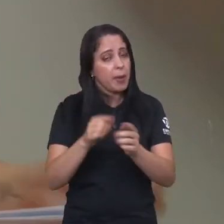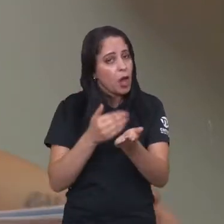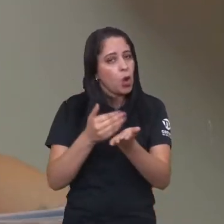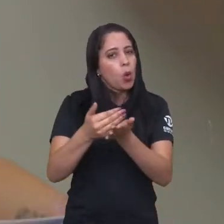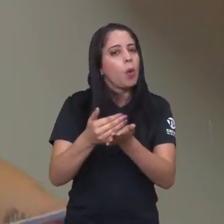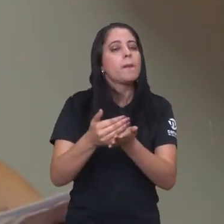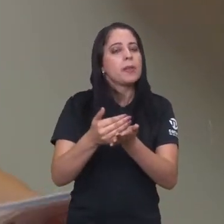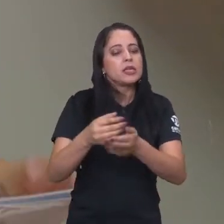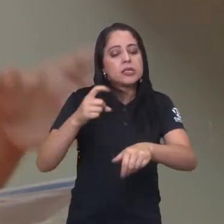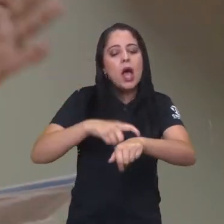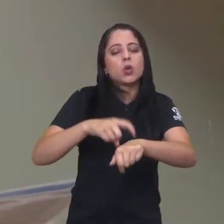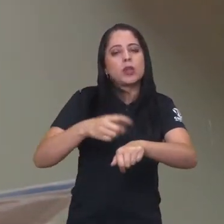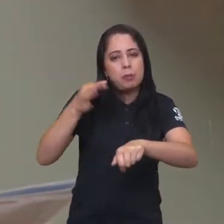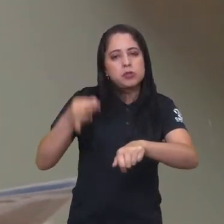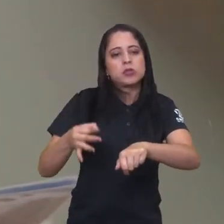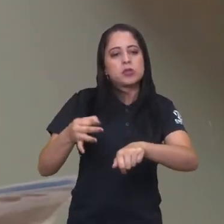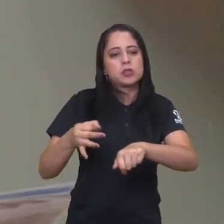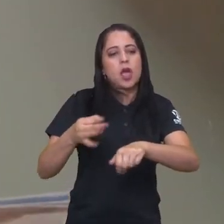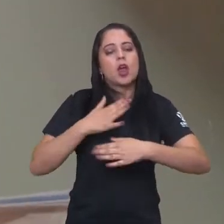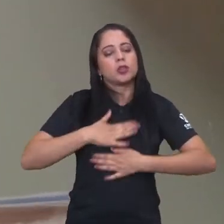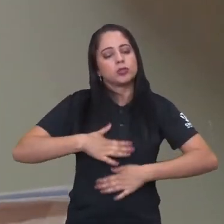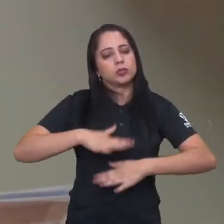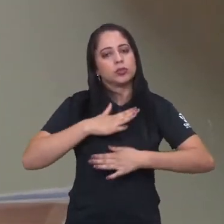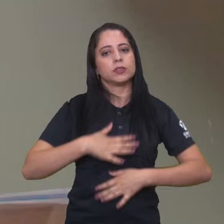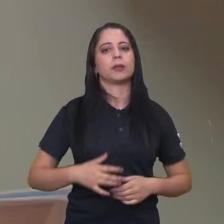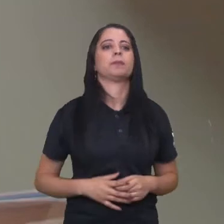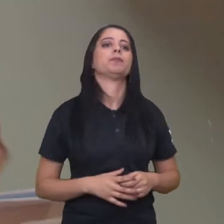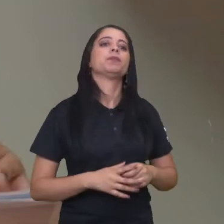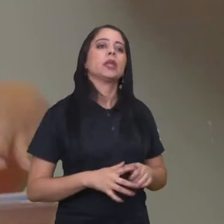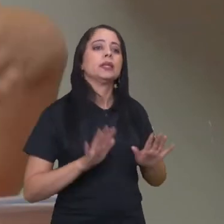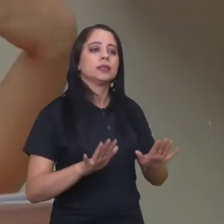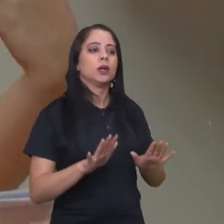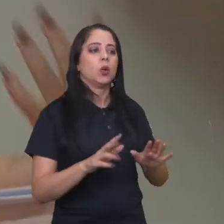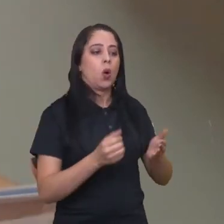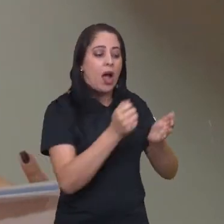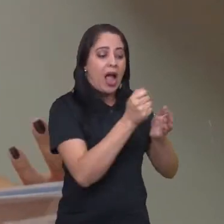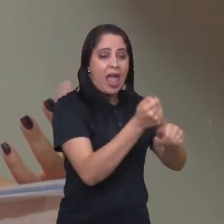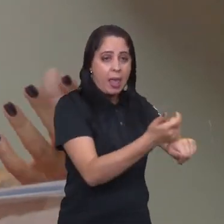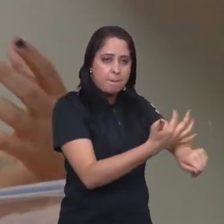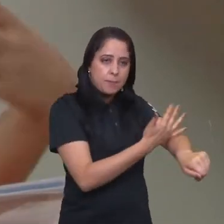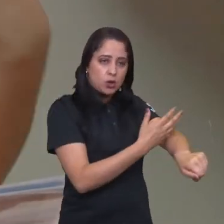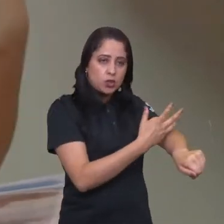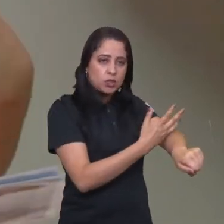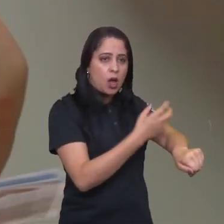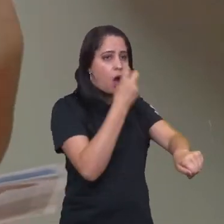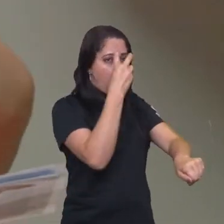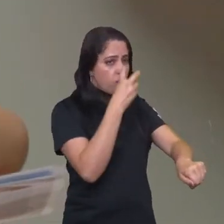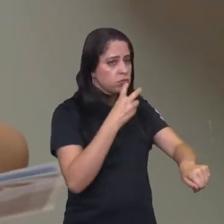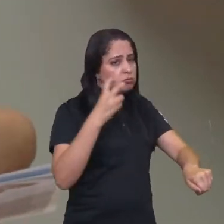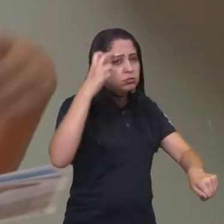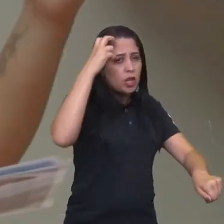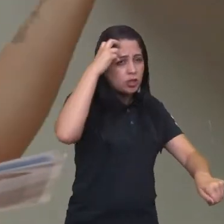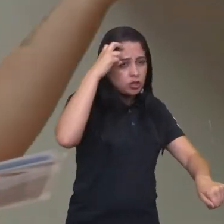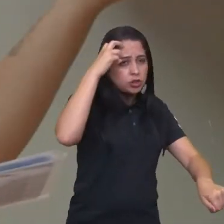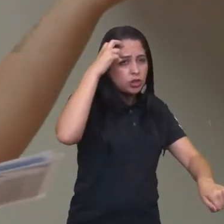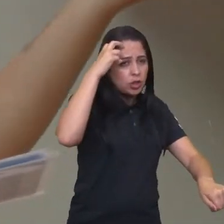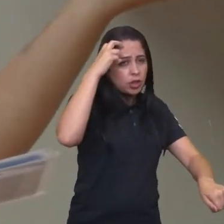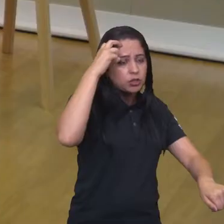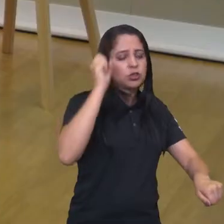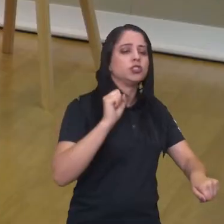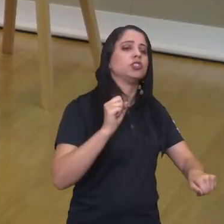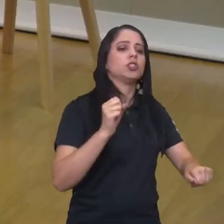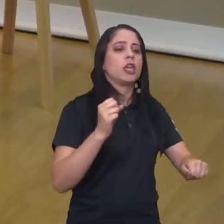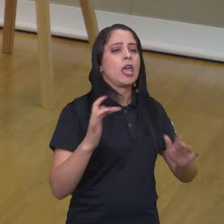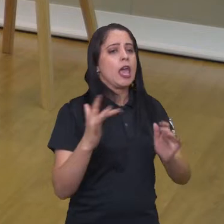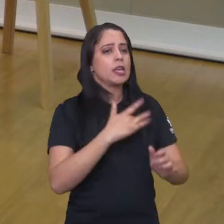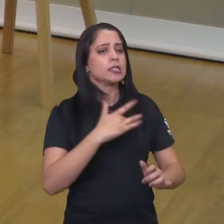aí em casa. Qual que é a relação da inteligência emocional com a saúde? Com a saúde física mesmo, como a gente